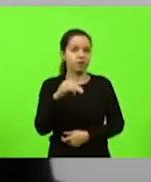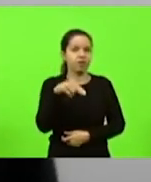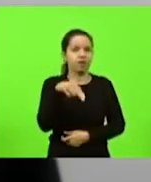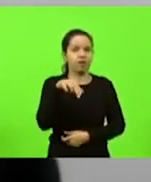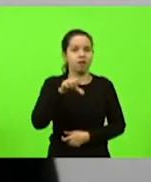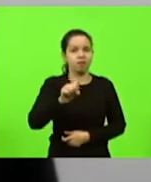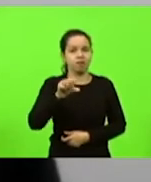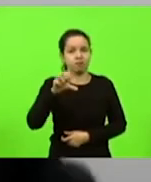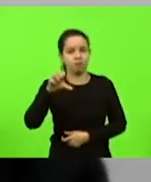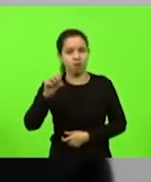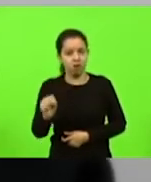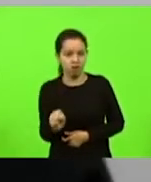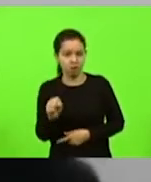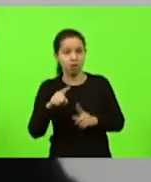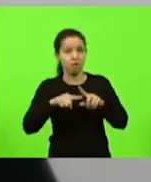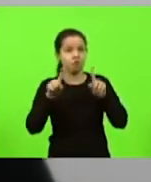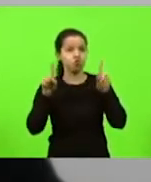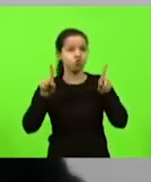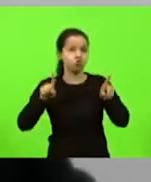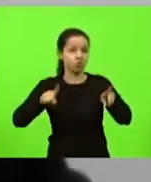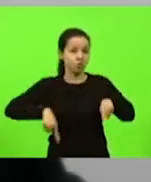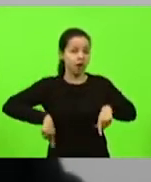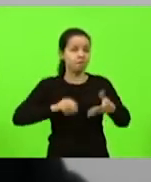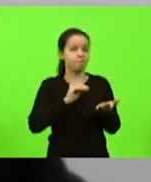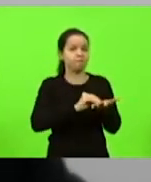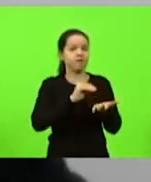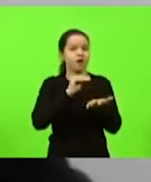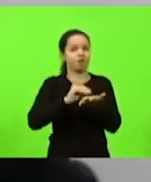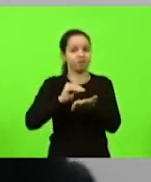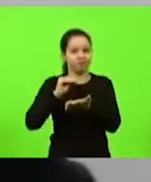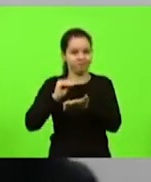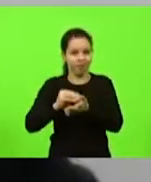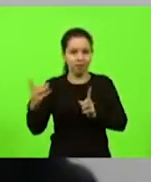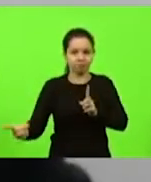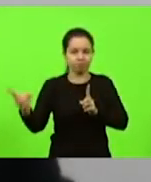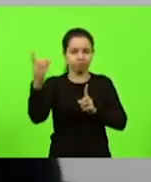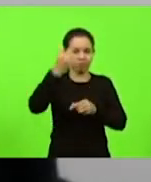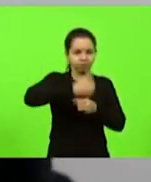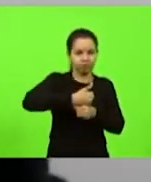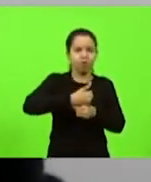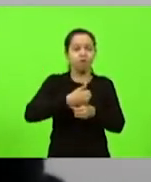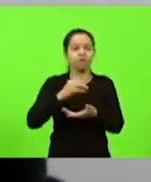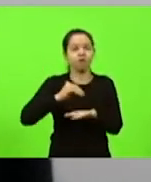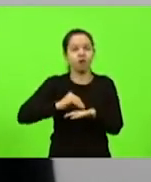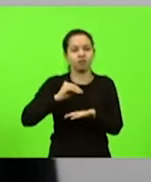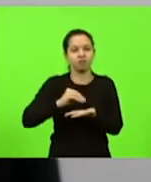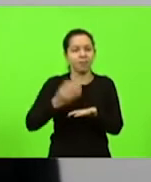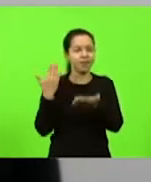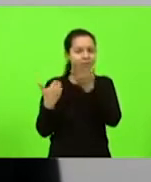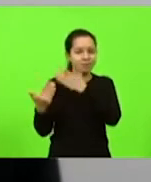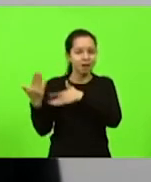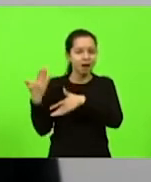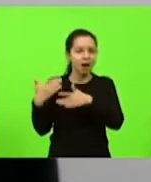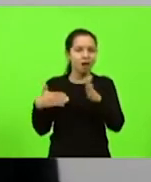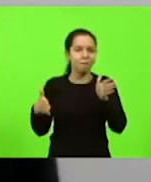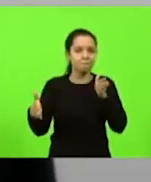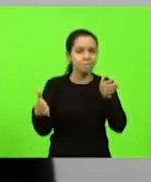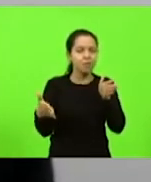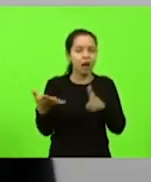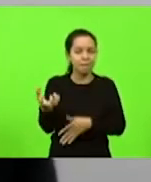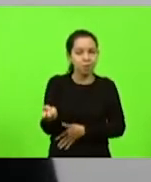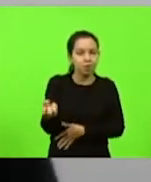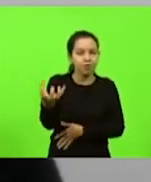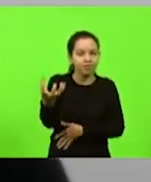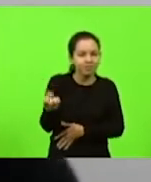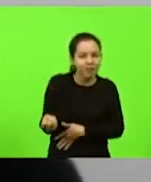os funcionários. Aqueles que se aposentaram, inclusive ali naquela onda pré-reforma da